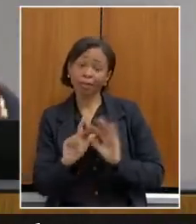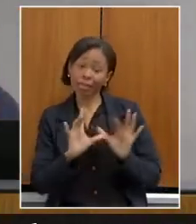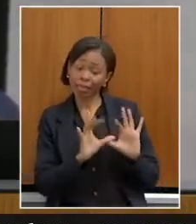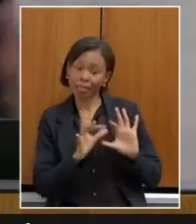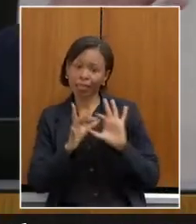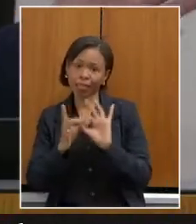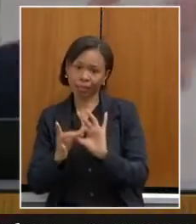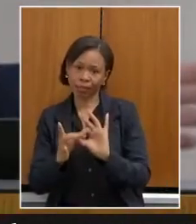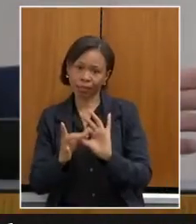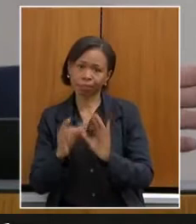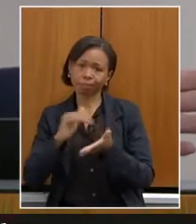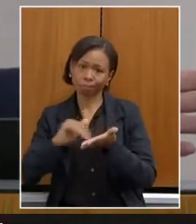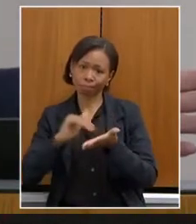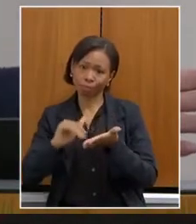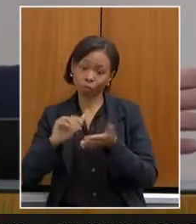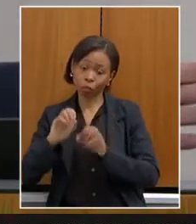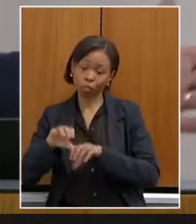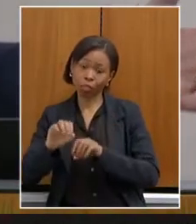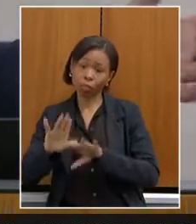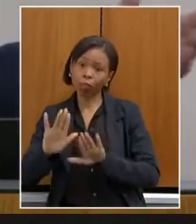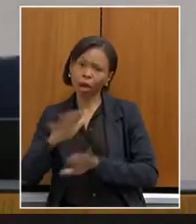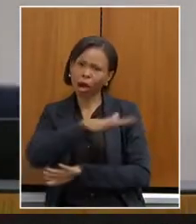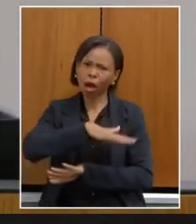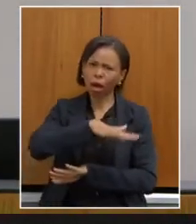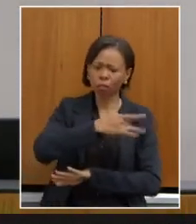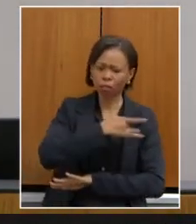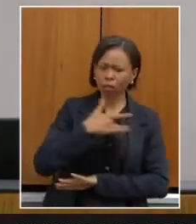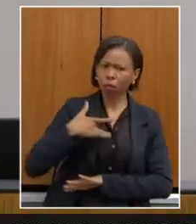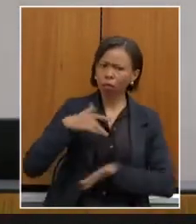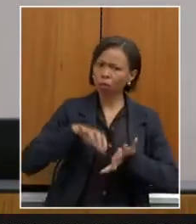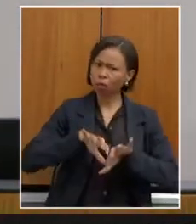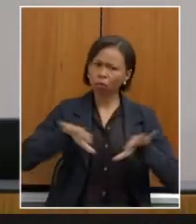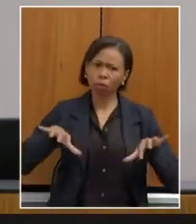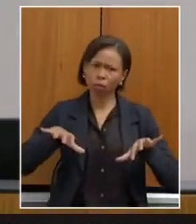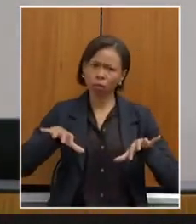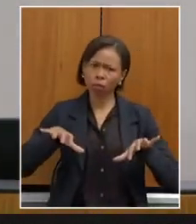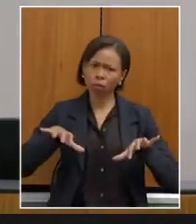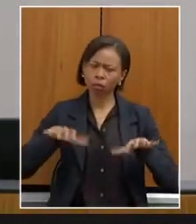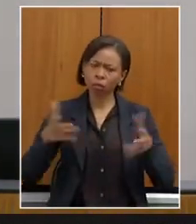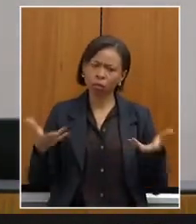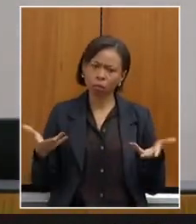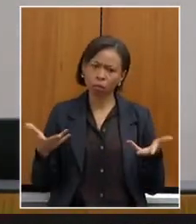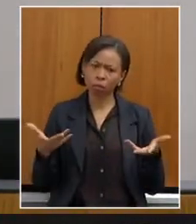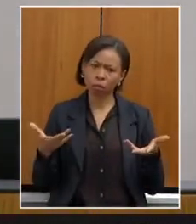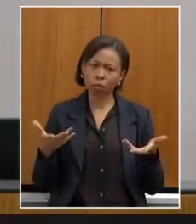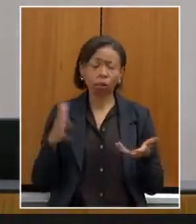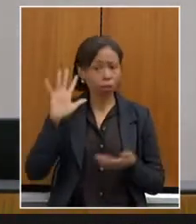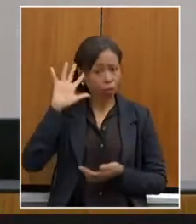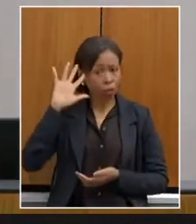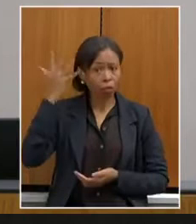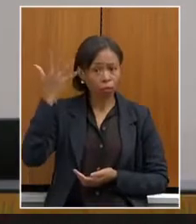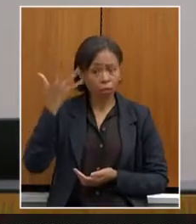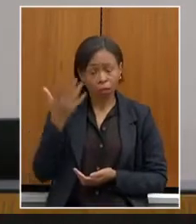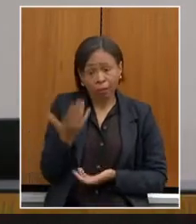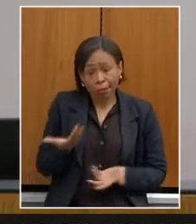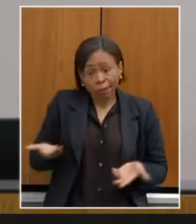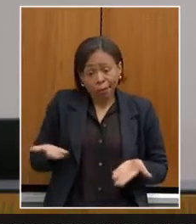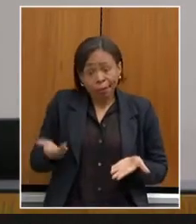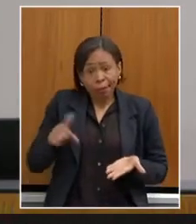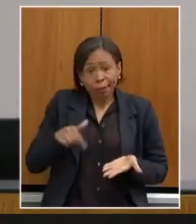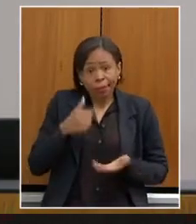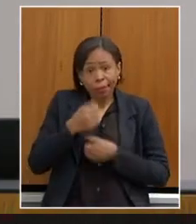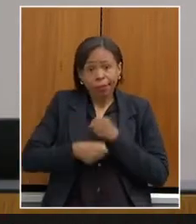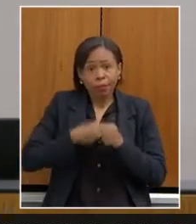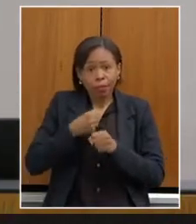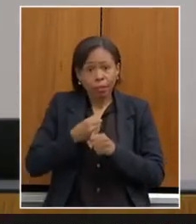mas a área de saúde é da saúde eu queria que a gente pudesse encontrar uma forma eu tinha passado esse ano emendas para hospital universitário e eu